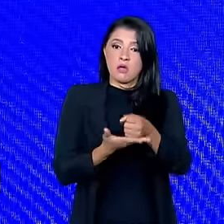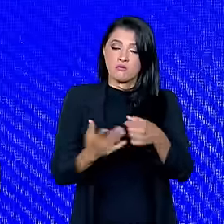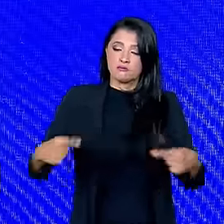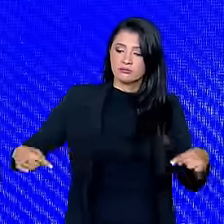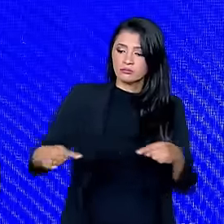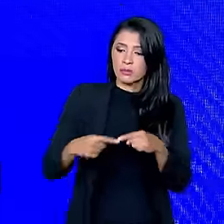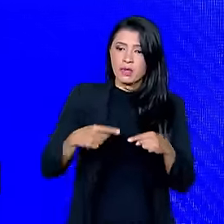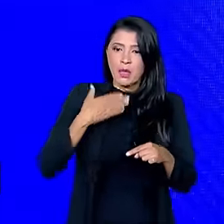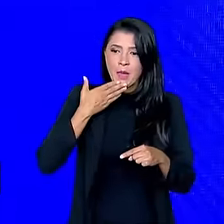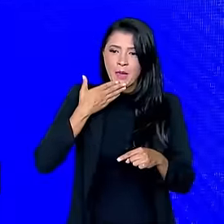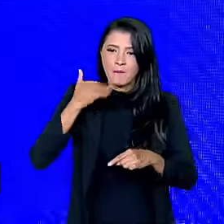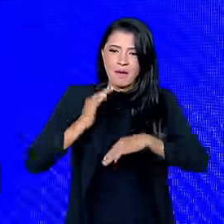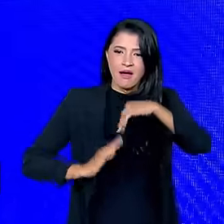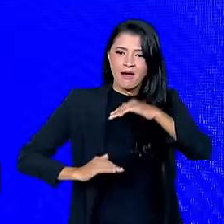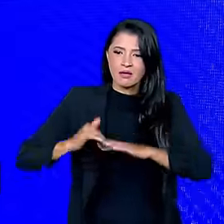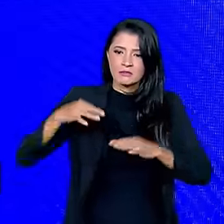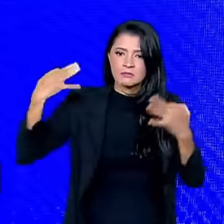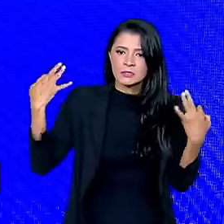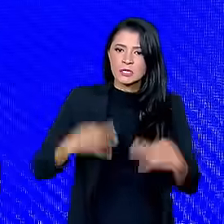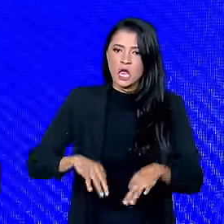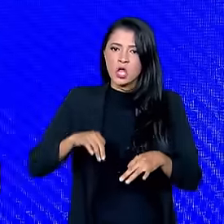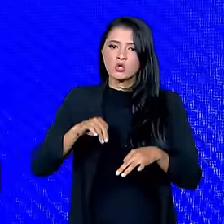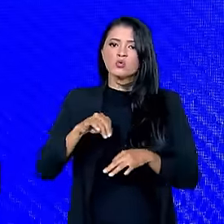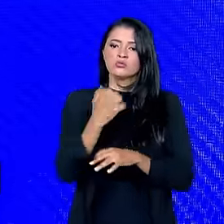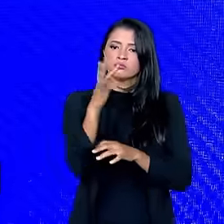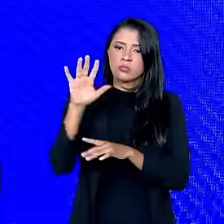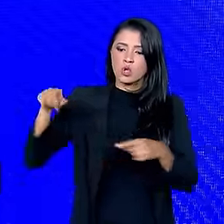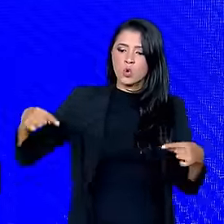com as melhores práticas em matéria ambiental.